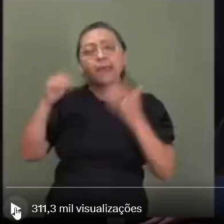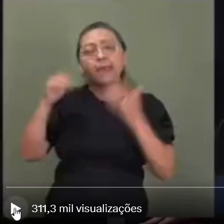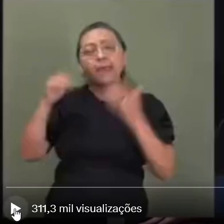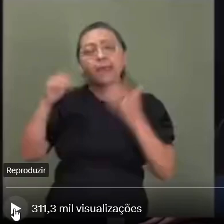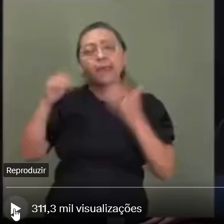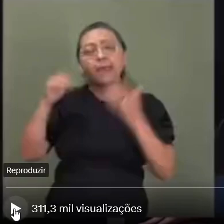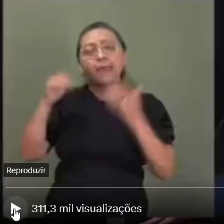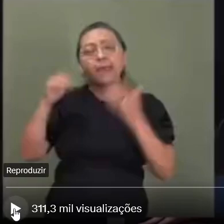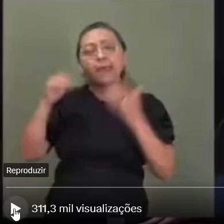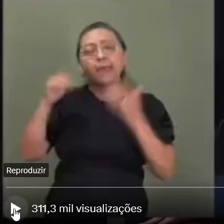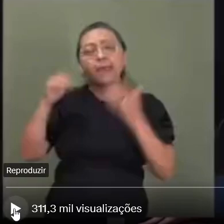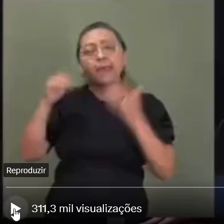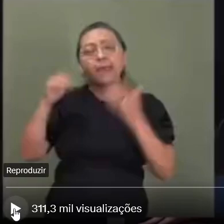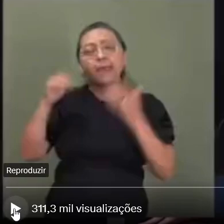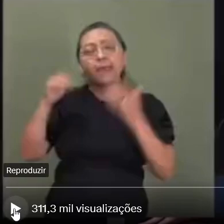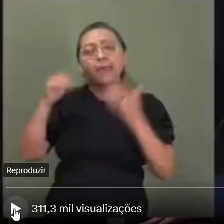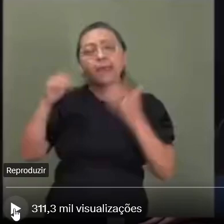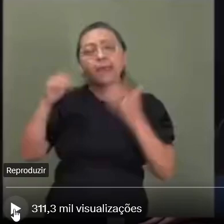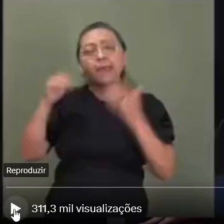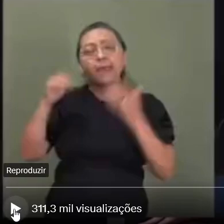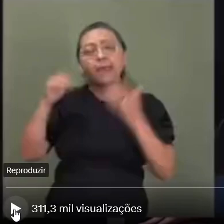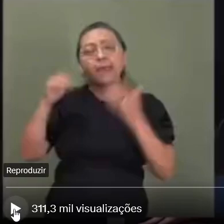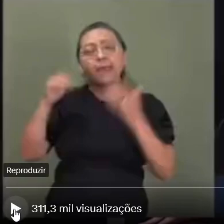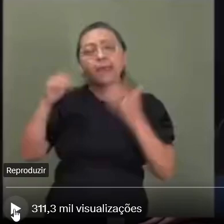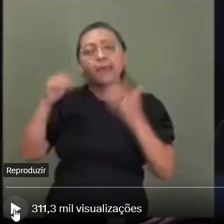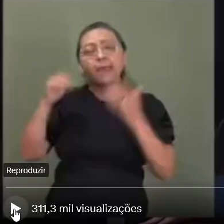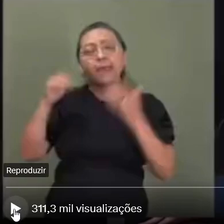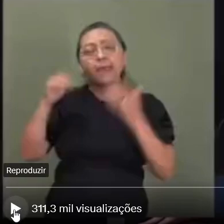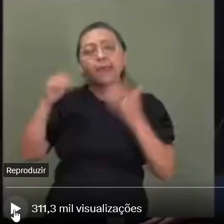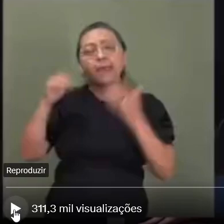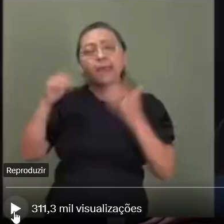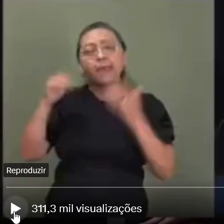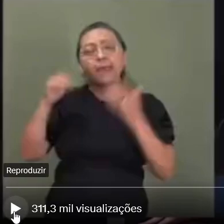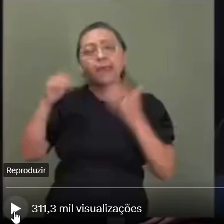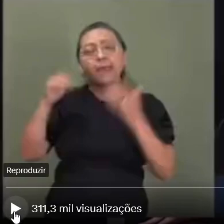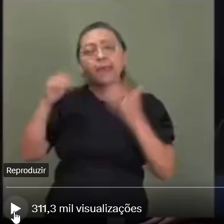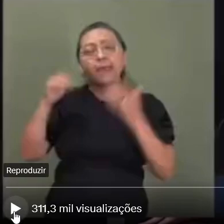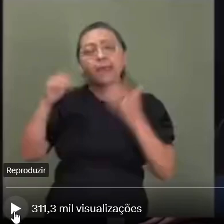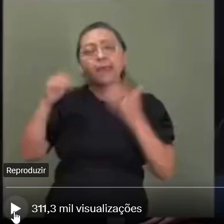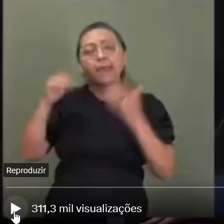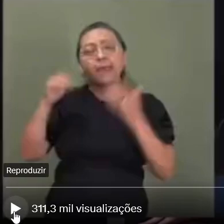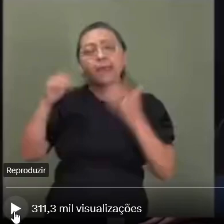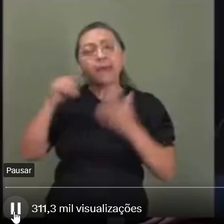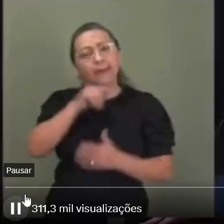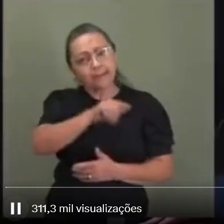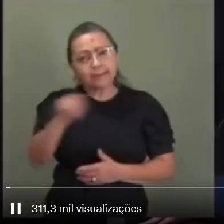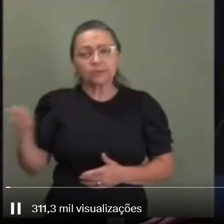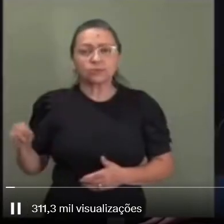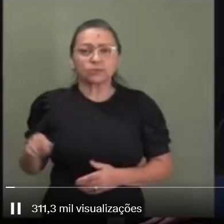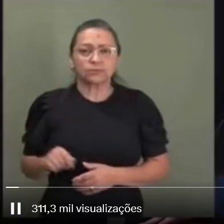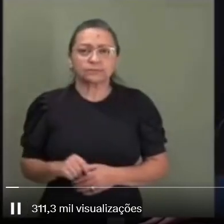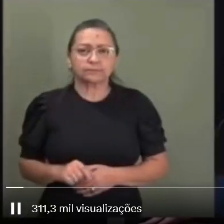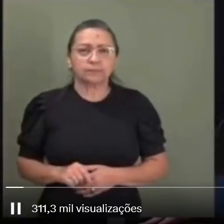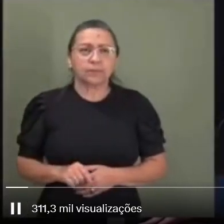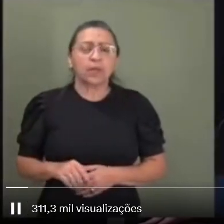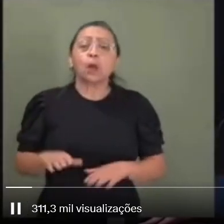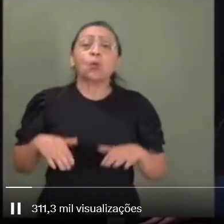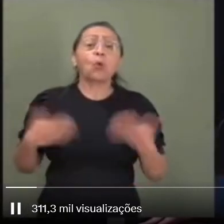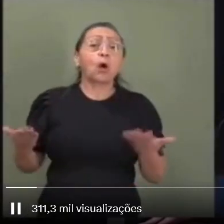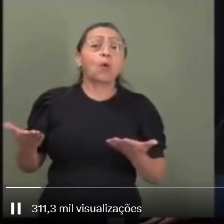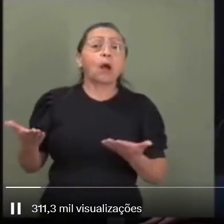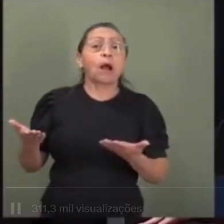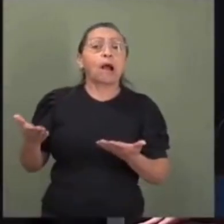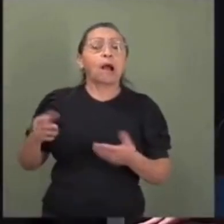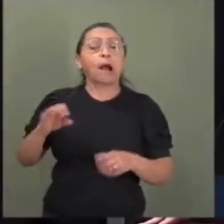o Flávio bolsonaro aqui desesperado na bancada né na câmara dos deputados e como na operação também